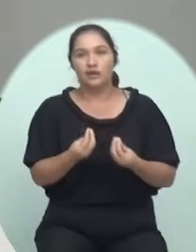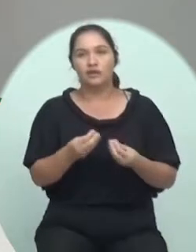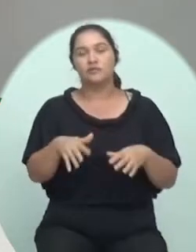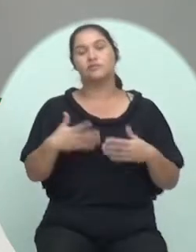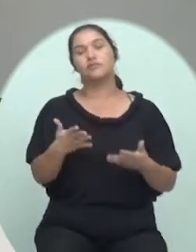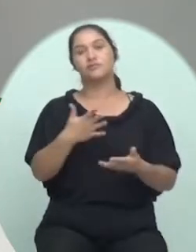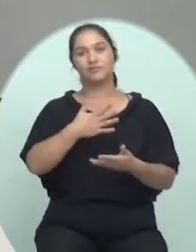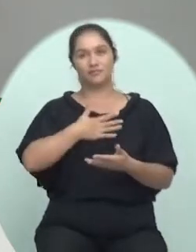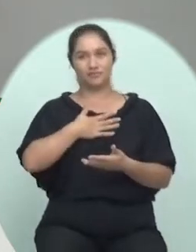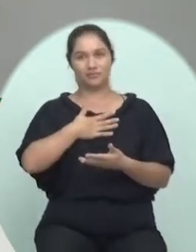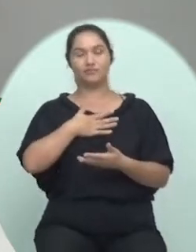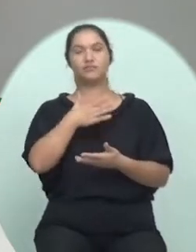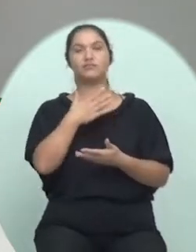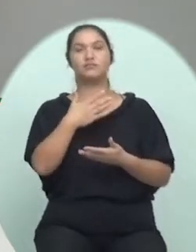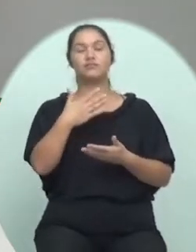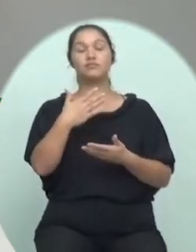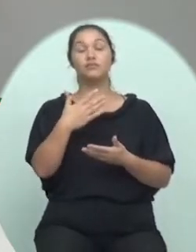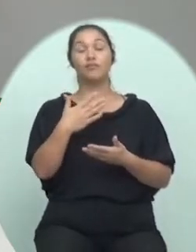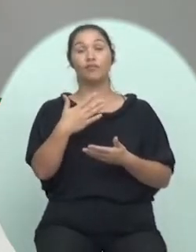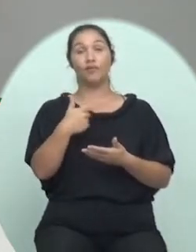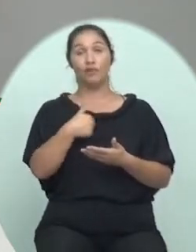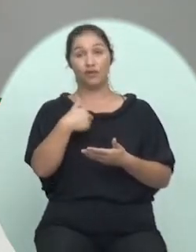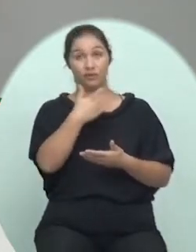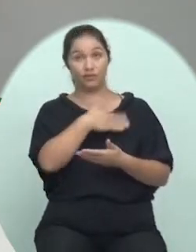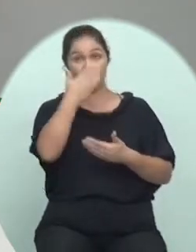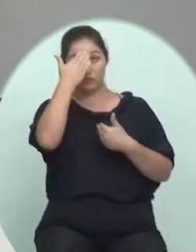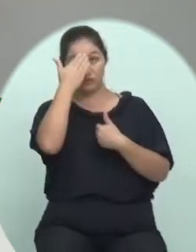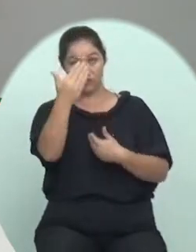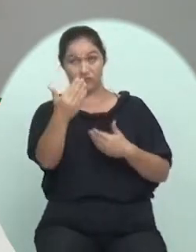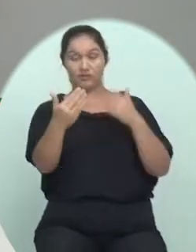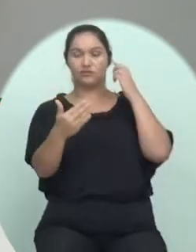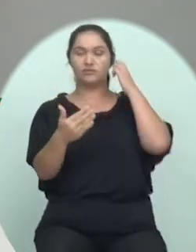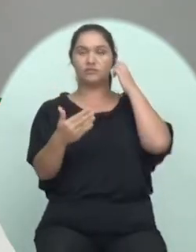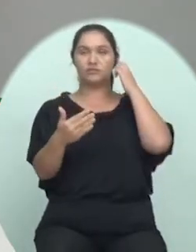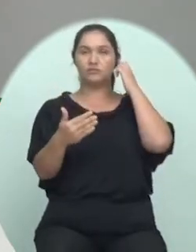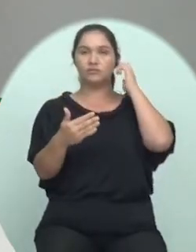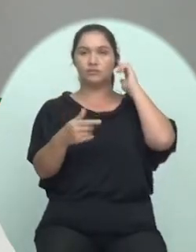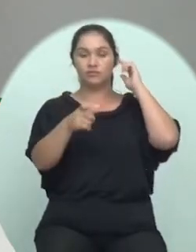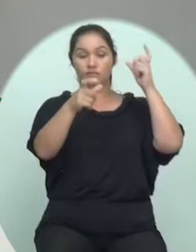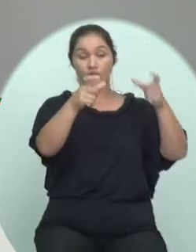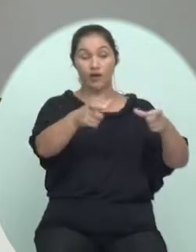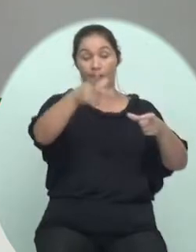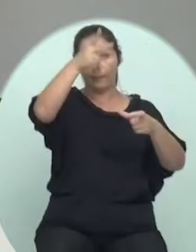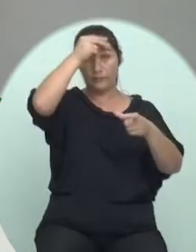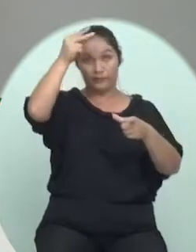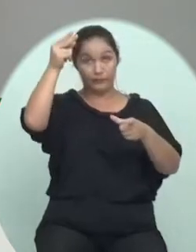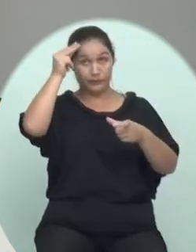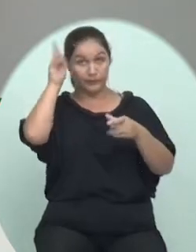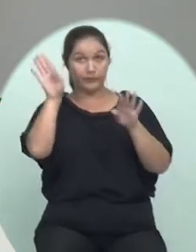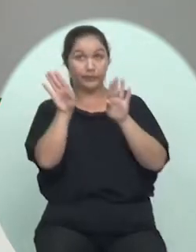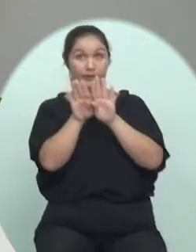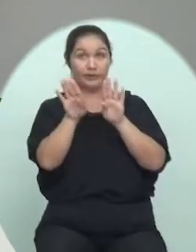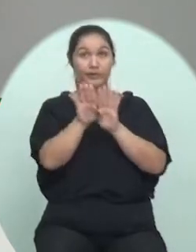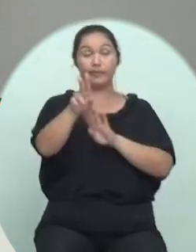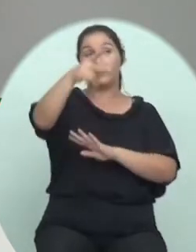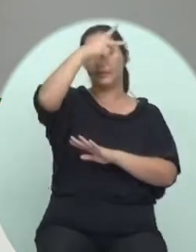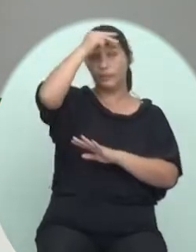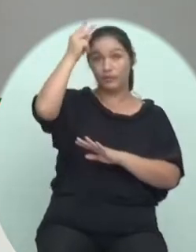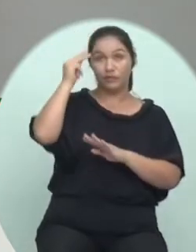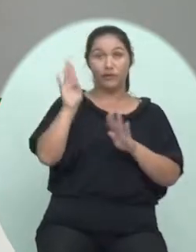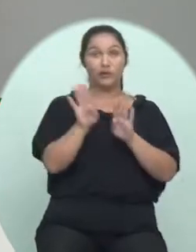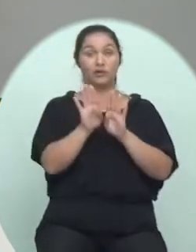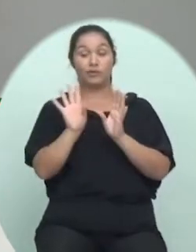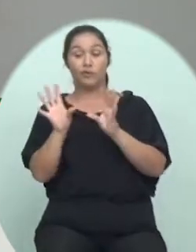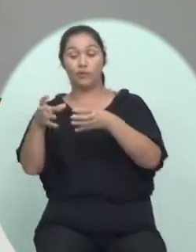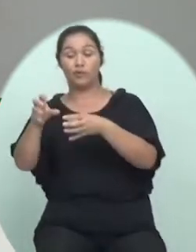Eu também queria também agradecer a prefeitura e o prefeito, o pessoal da usina de asfalto,